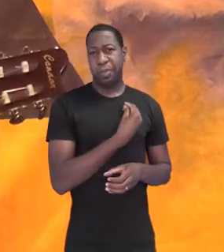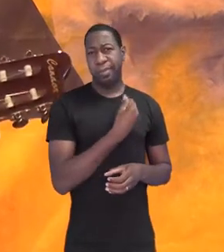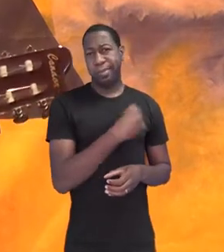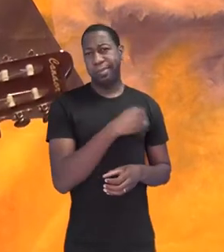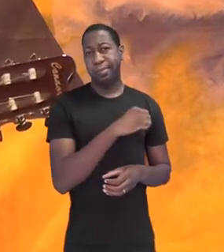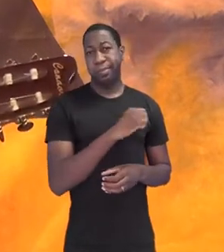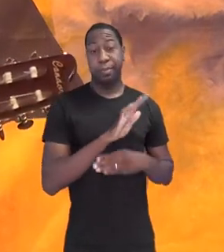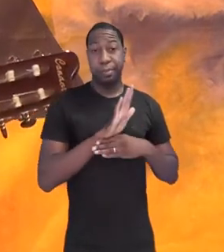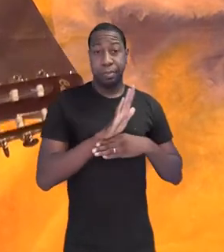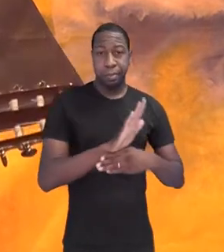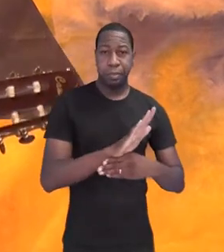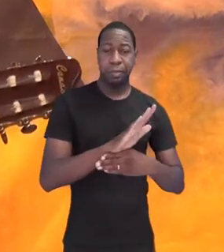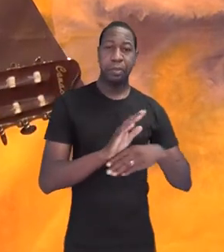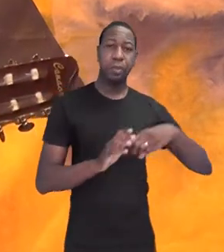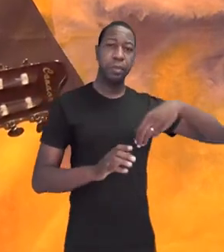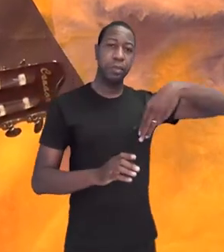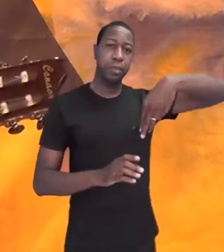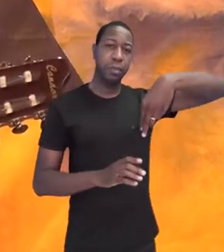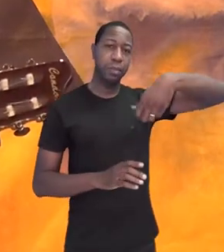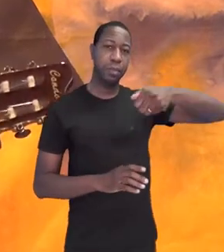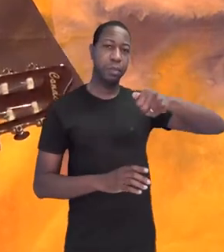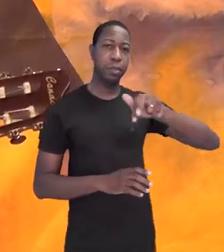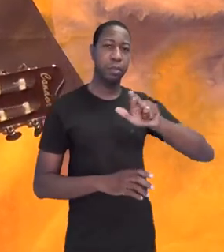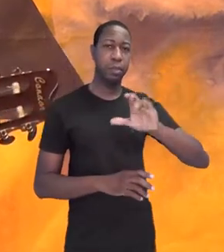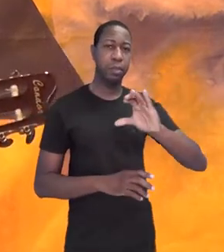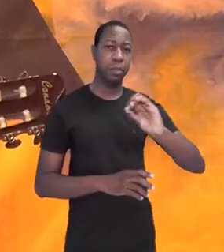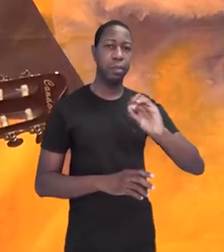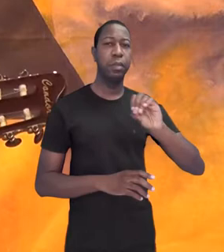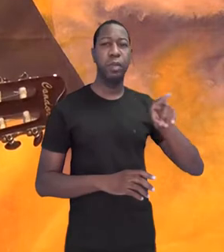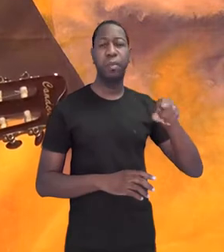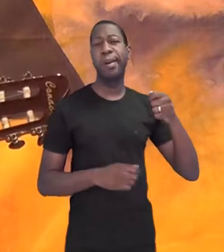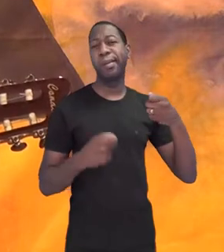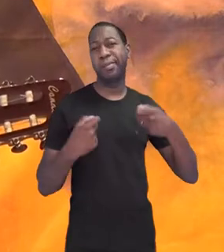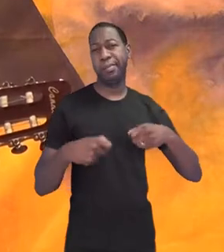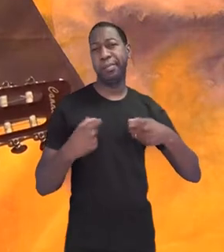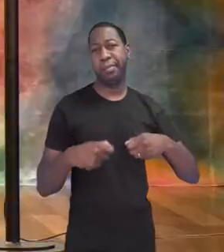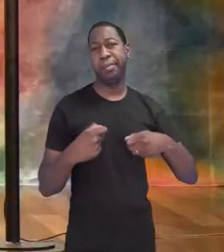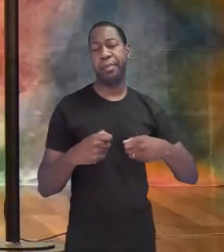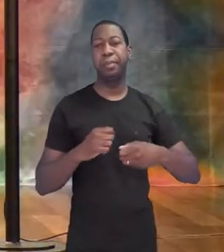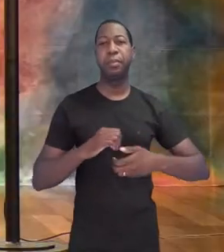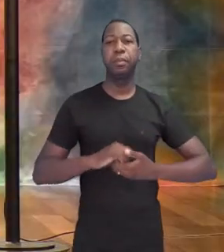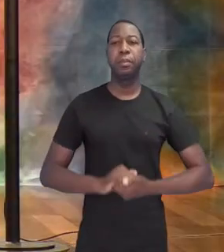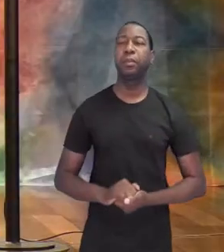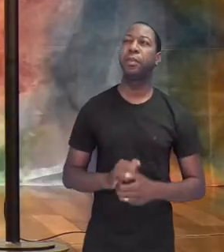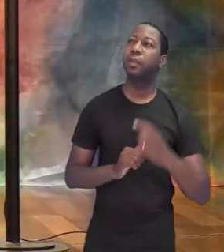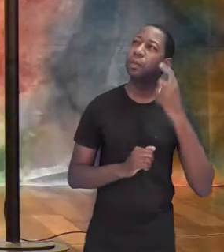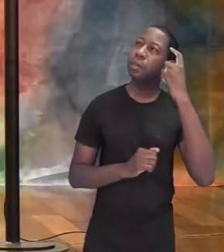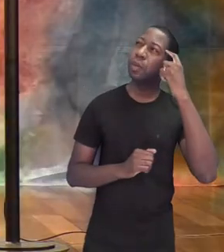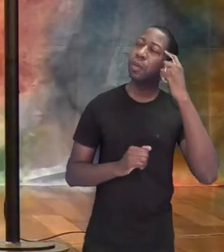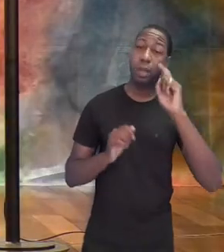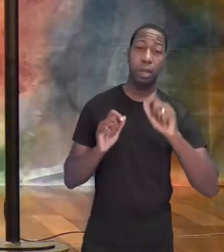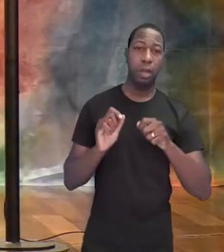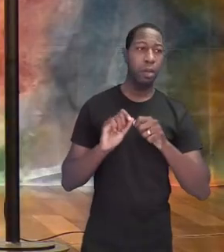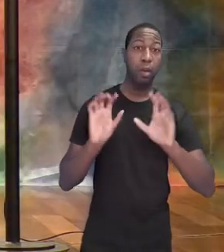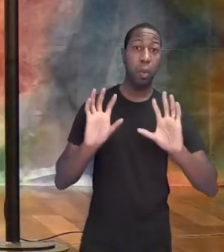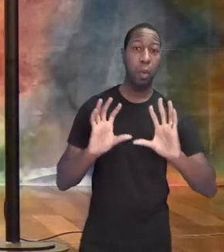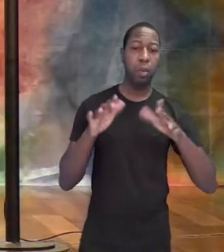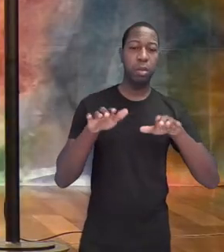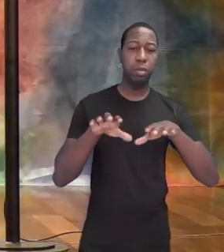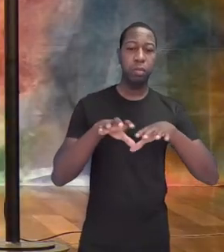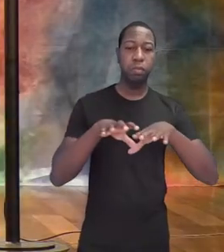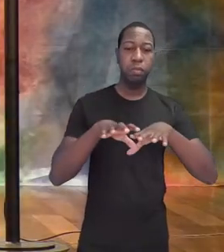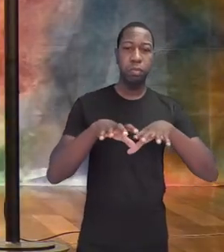a presença do Mário de Andrade. Aí eu musiquei alguns poemas do Mário. Depois, quando eu resolvi fazer um